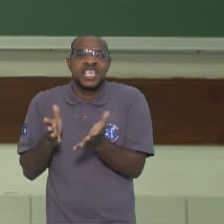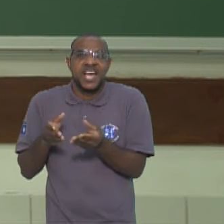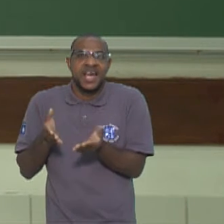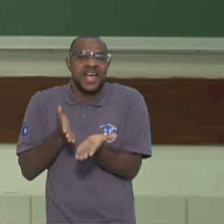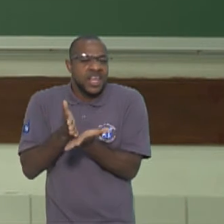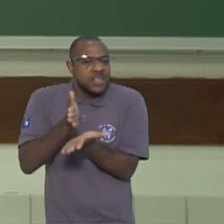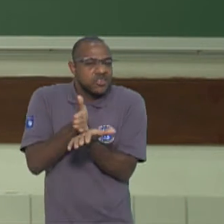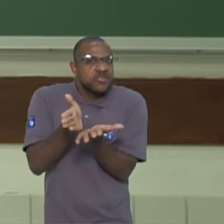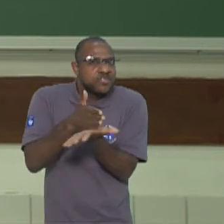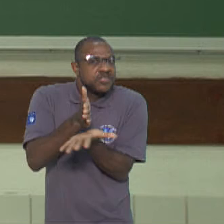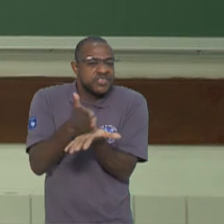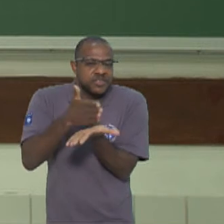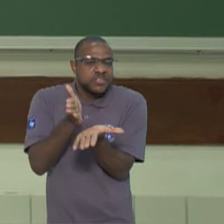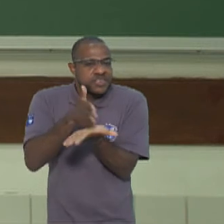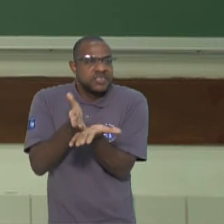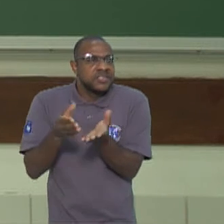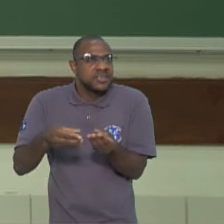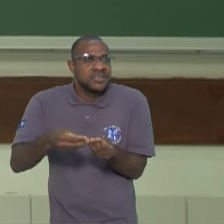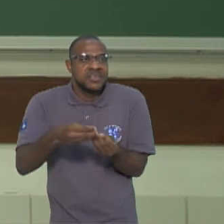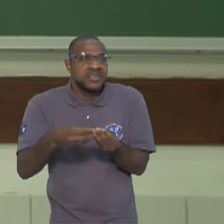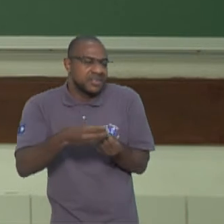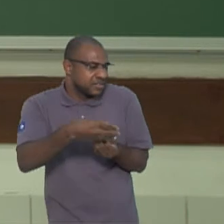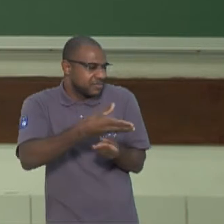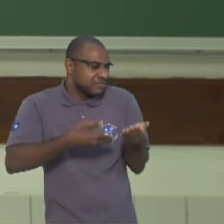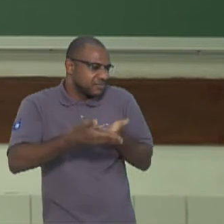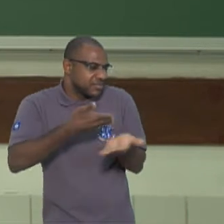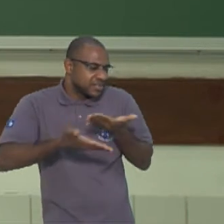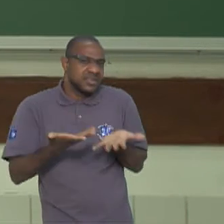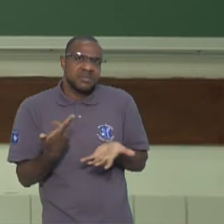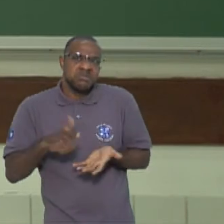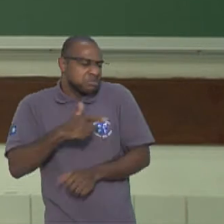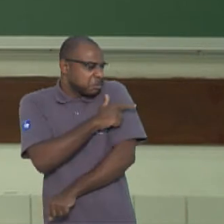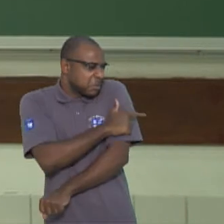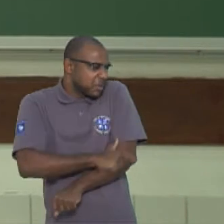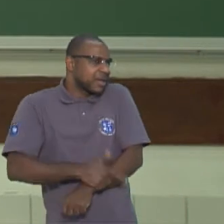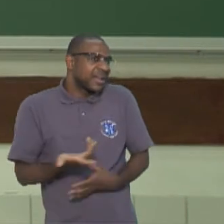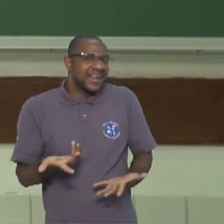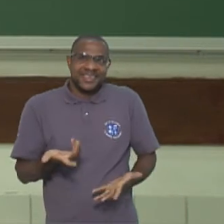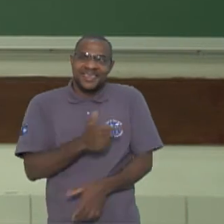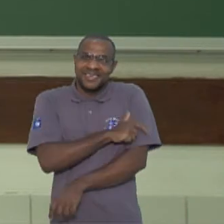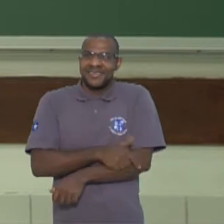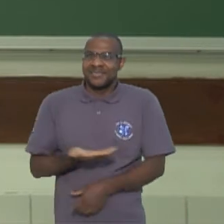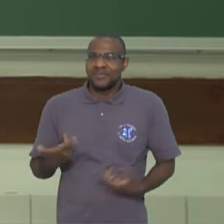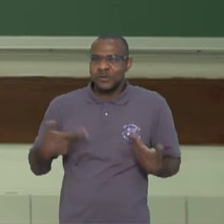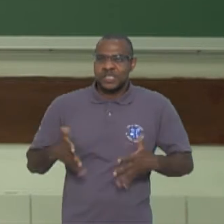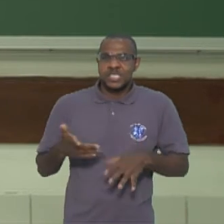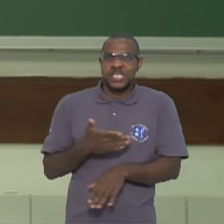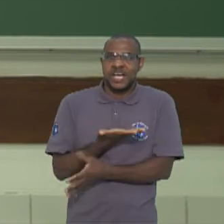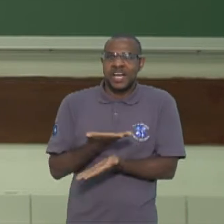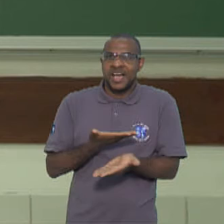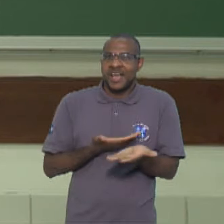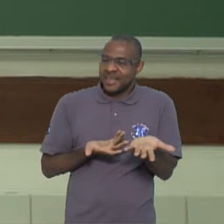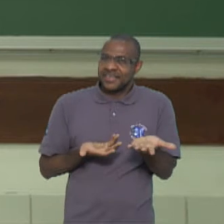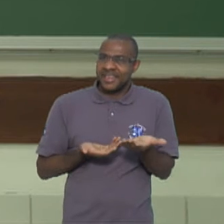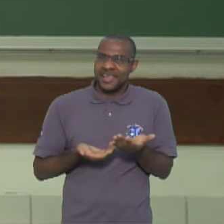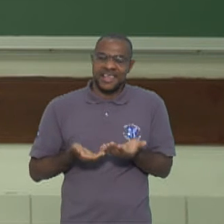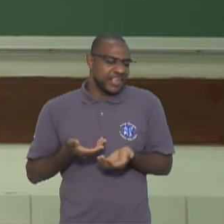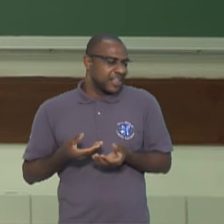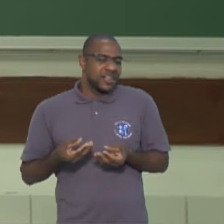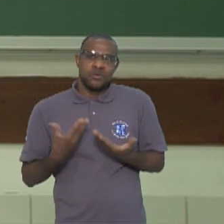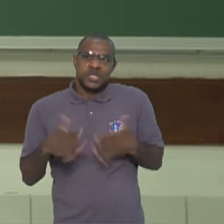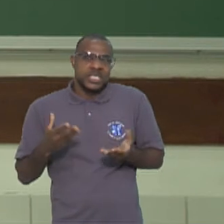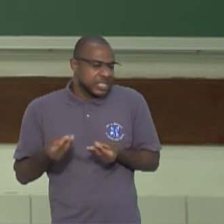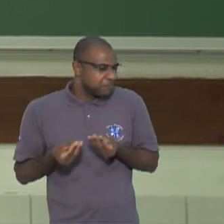tá dividindo o biscoito com a senhora, que mal educado, a gente dependendo de quem olha, não sei,